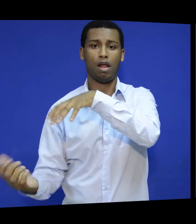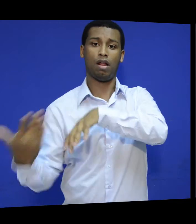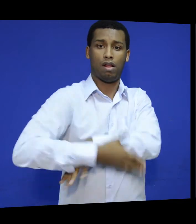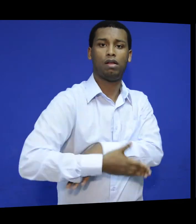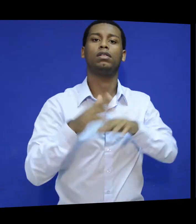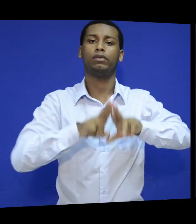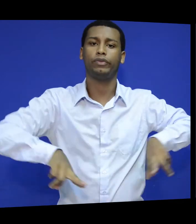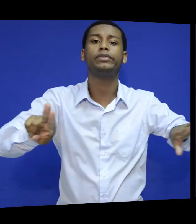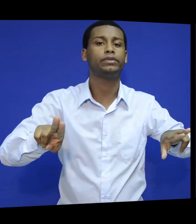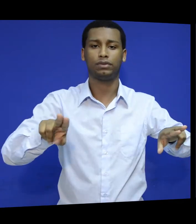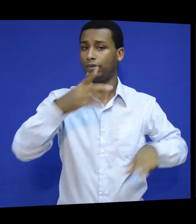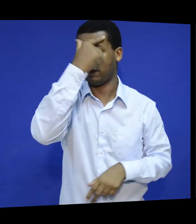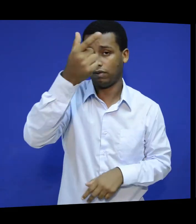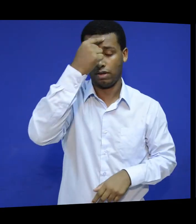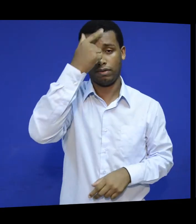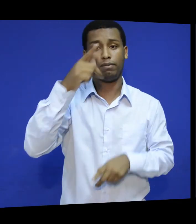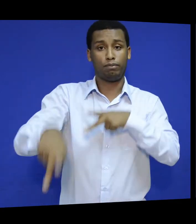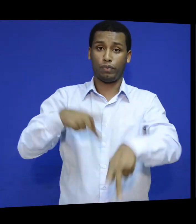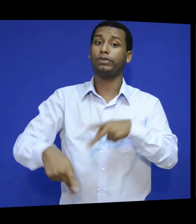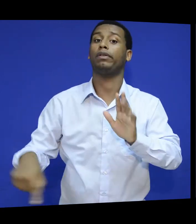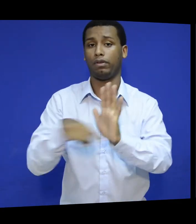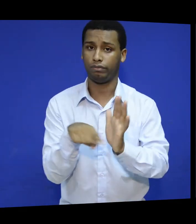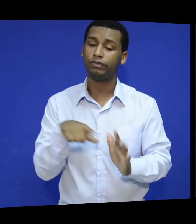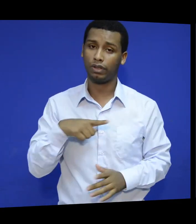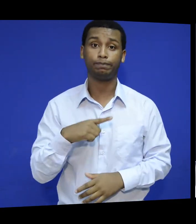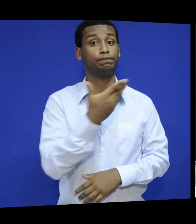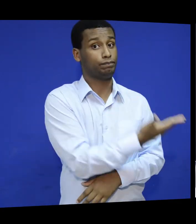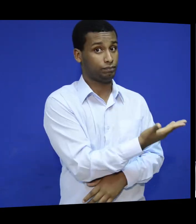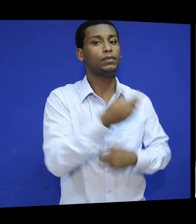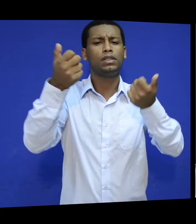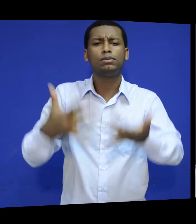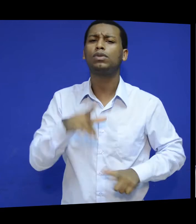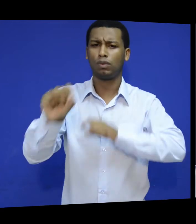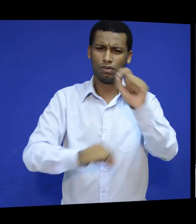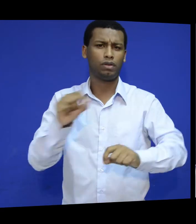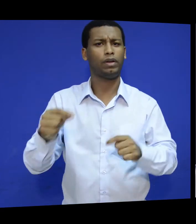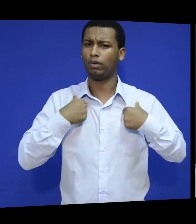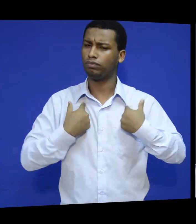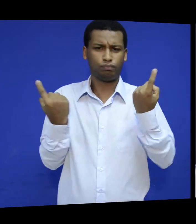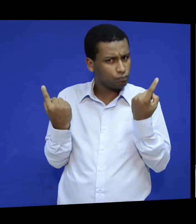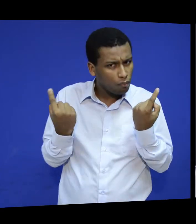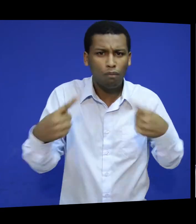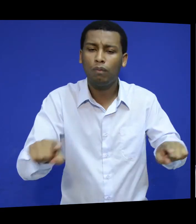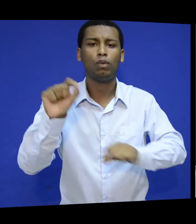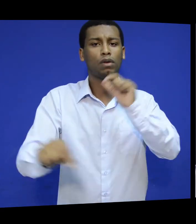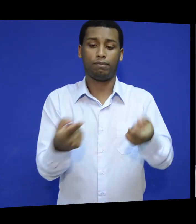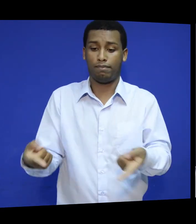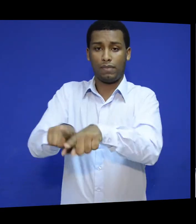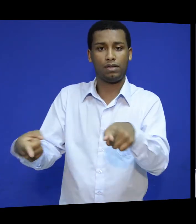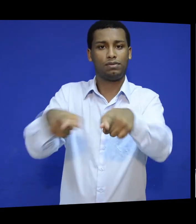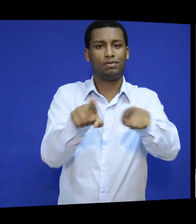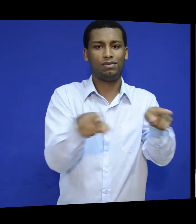mais o empresariado se aproxima das universidades, menos ganha a população. A candidata Marlene Socas frisou ser